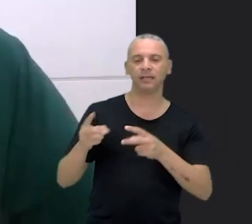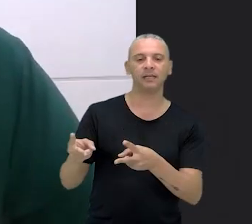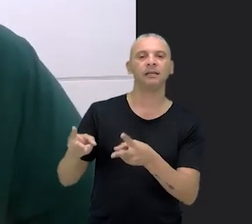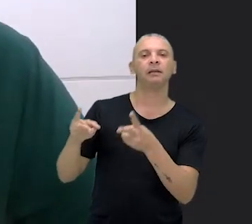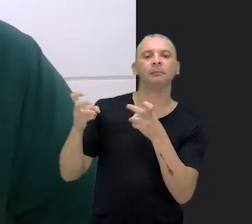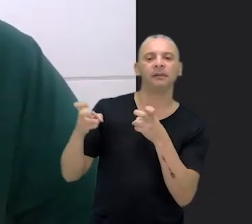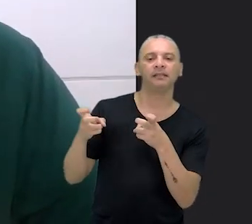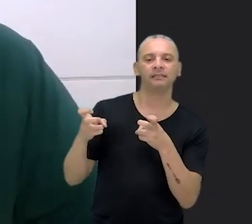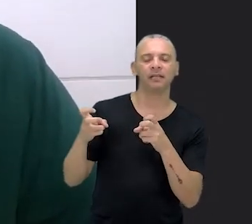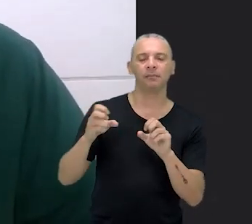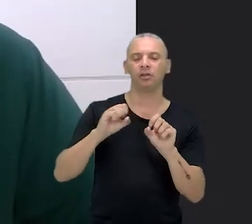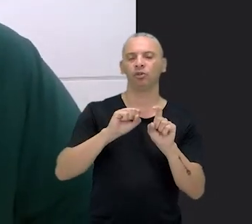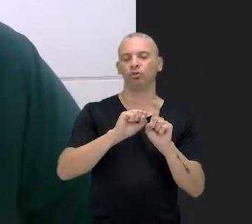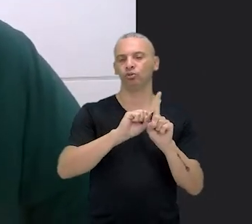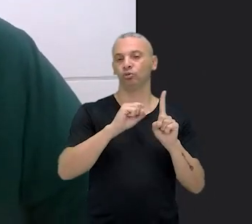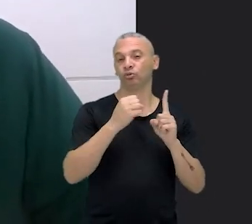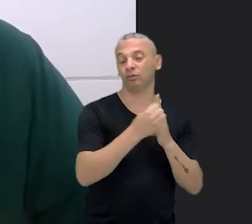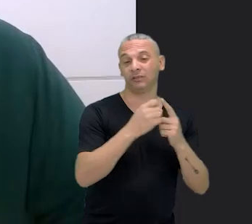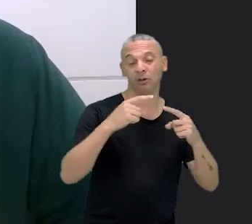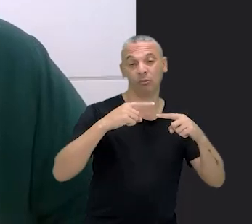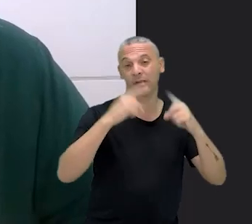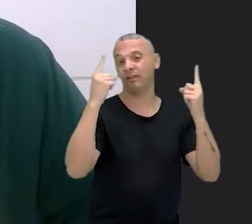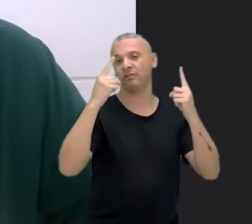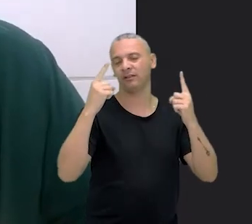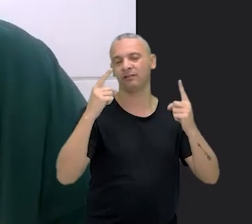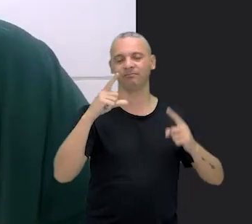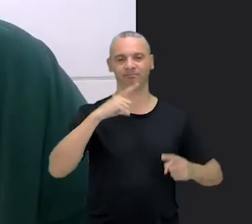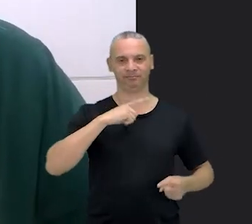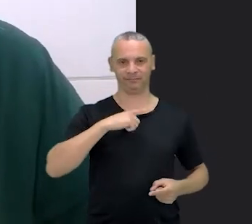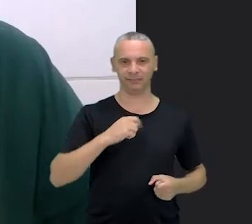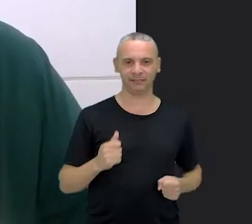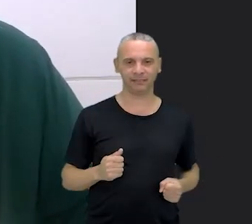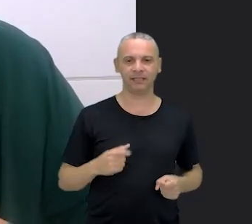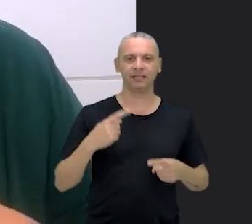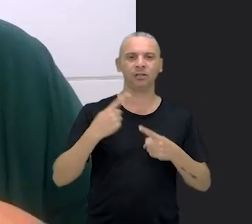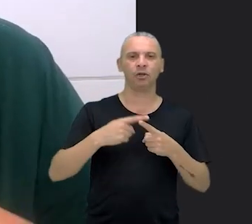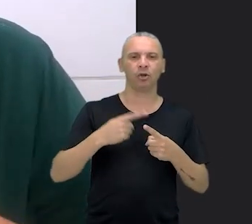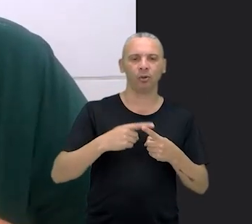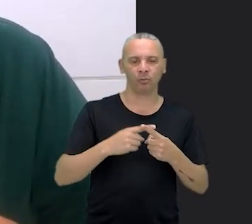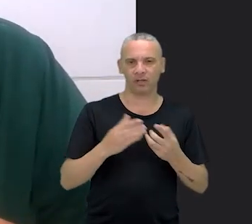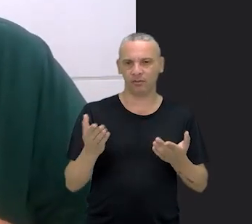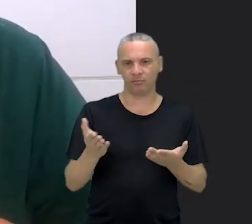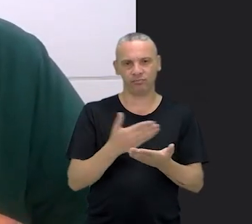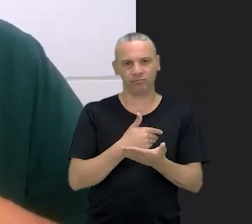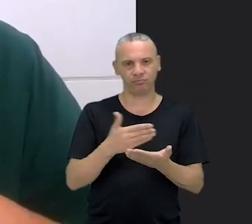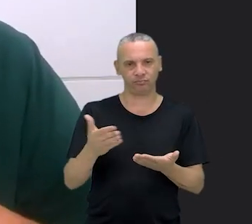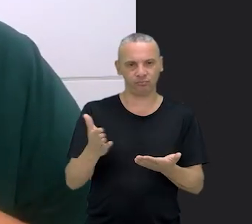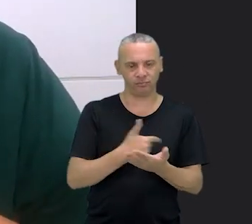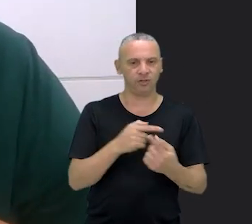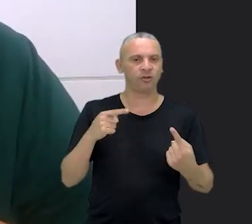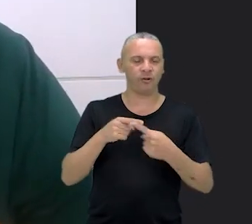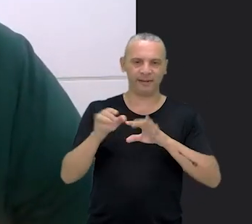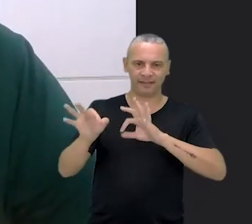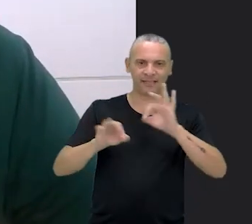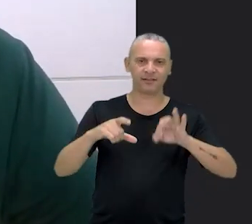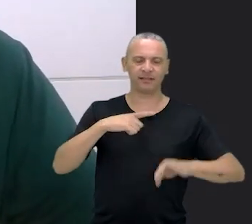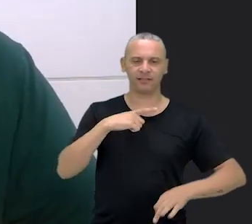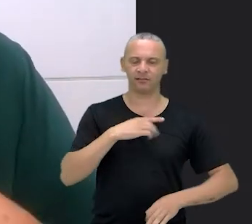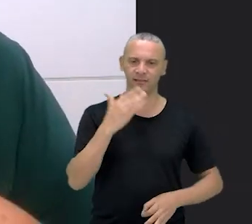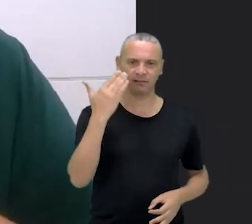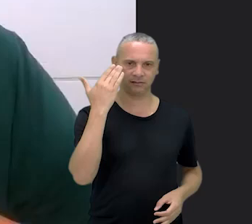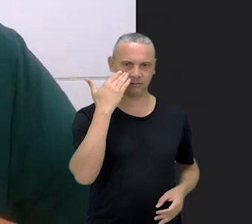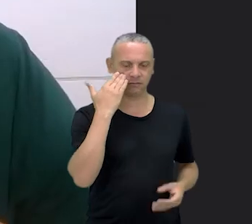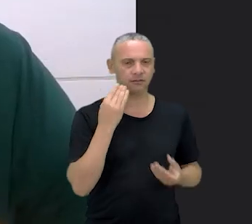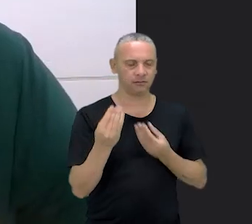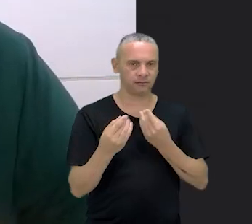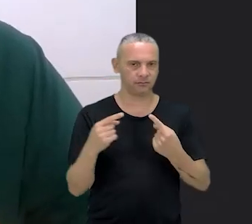a crítica social que ele faz. E mesmo porque os capítulos que nomearam livros realmente era de uma